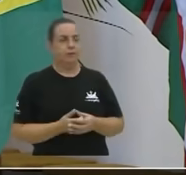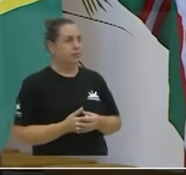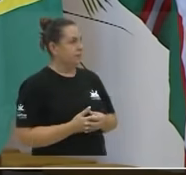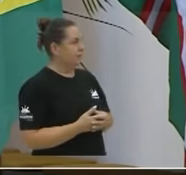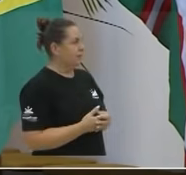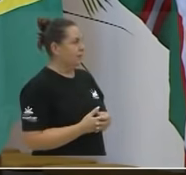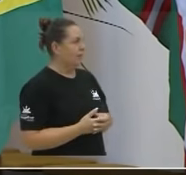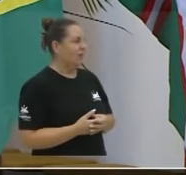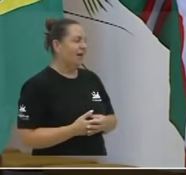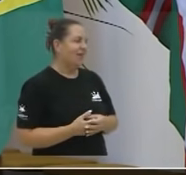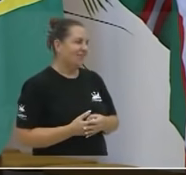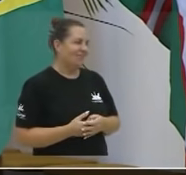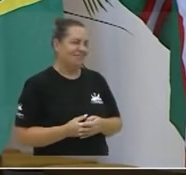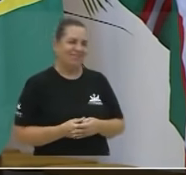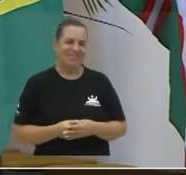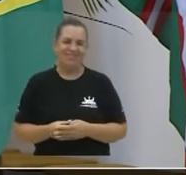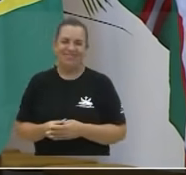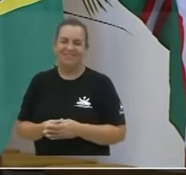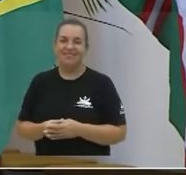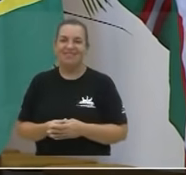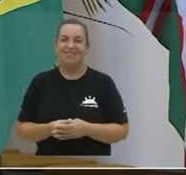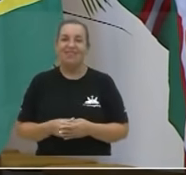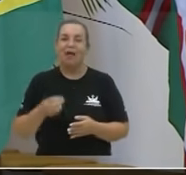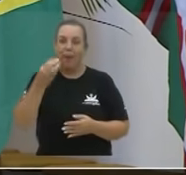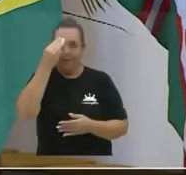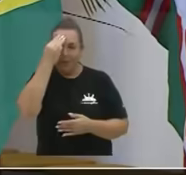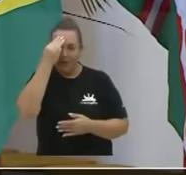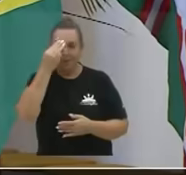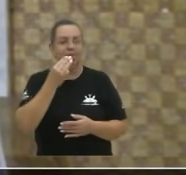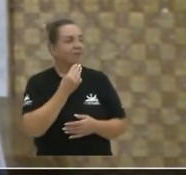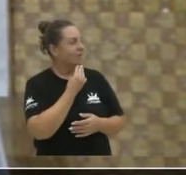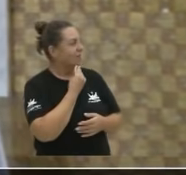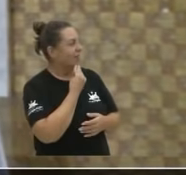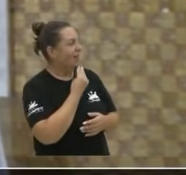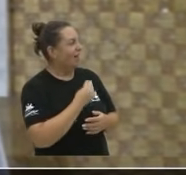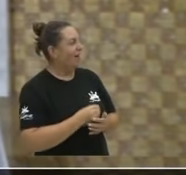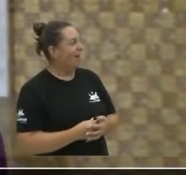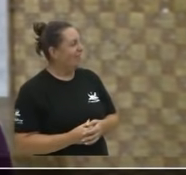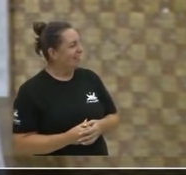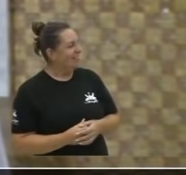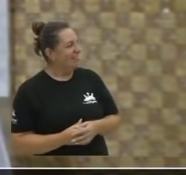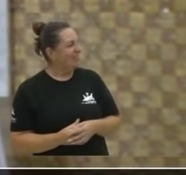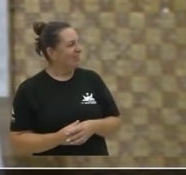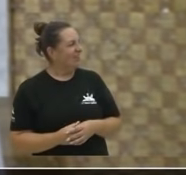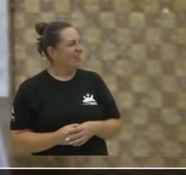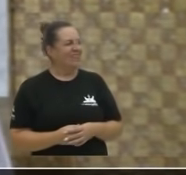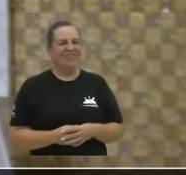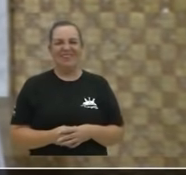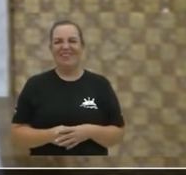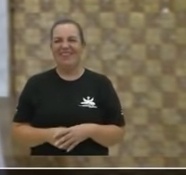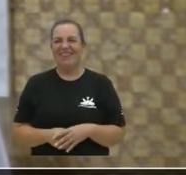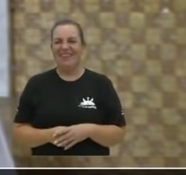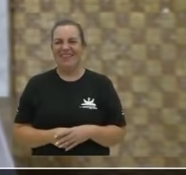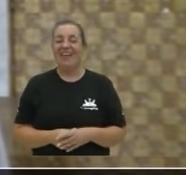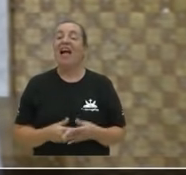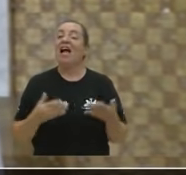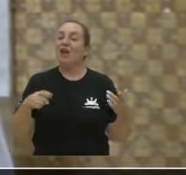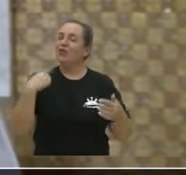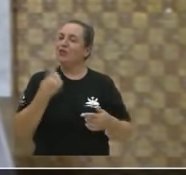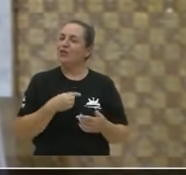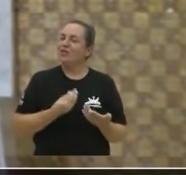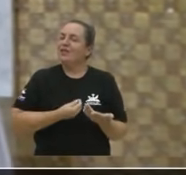estamos como Lázaro, Maria, Marta, ou estamos como o inimigo do